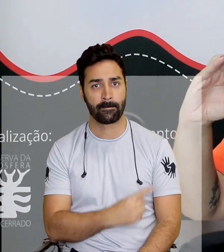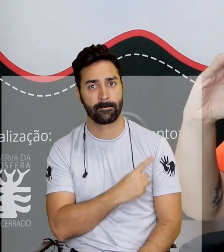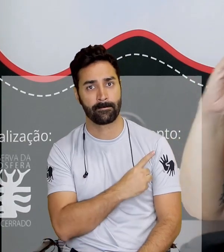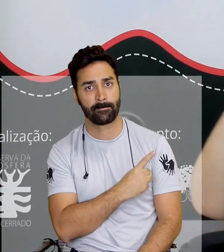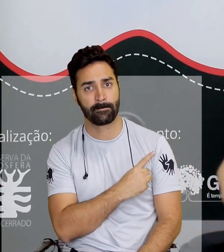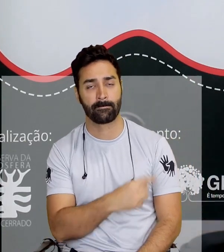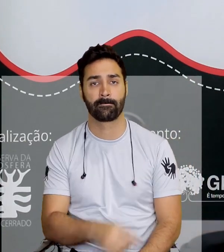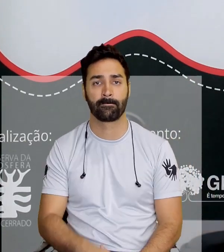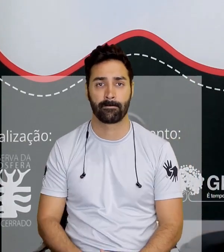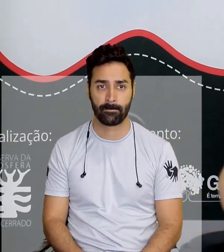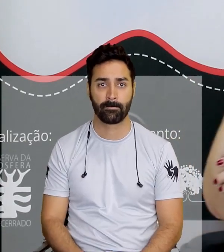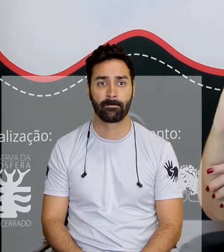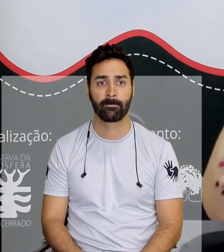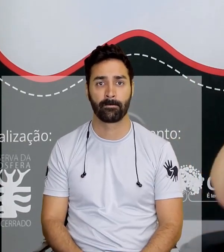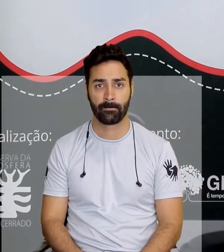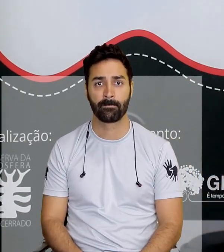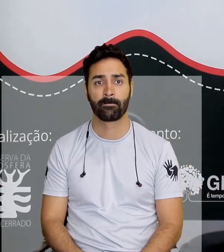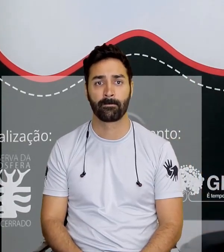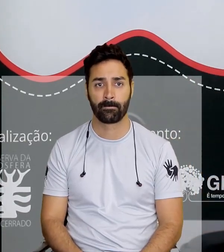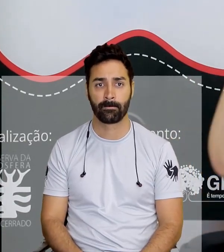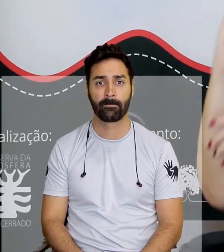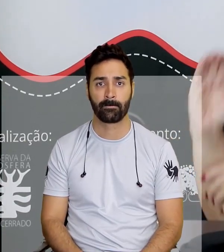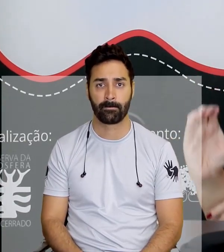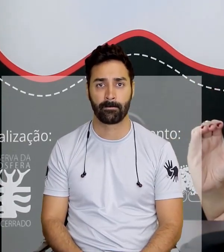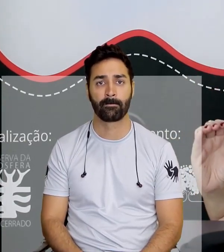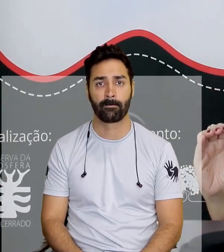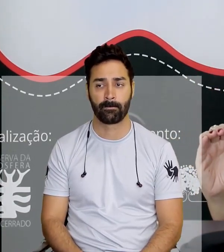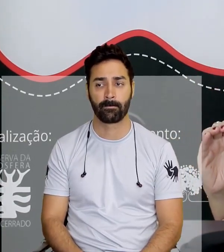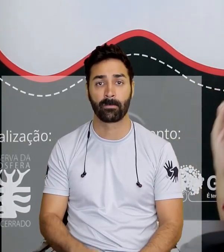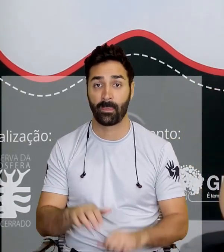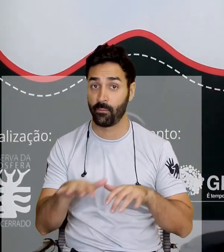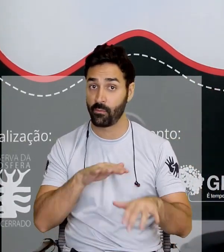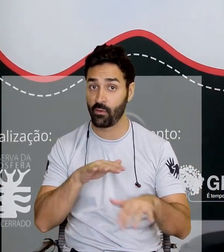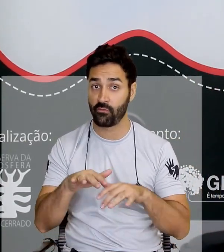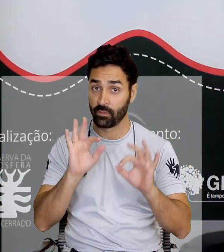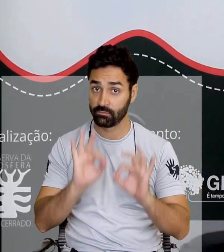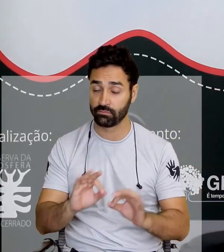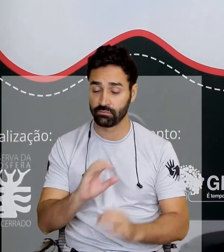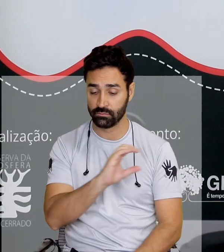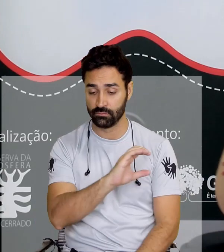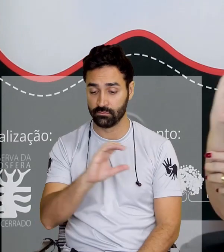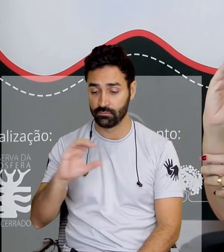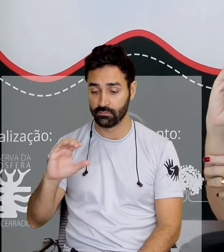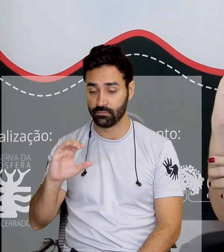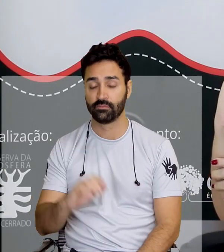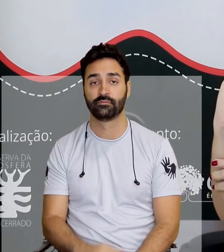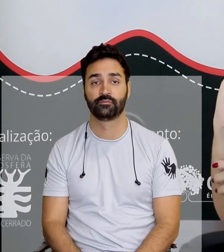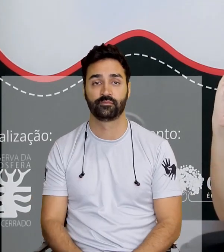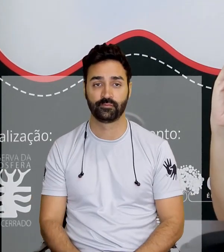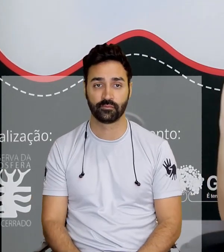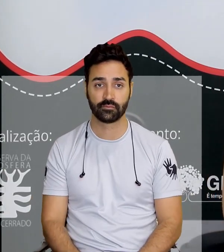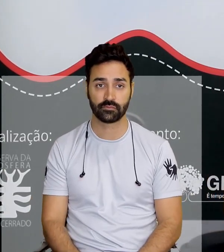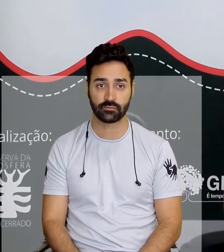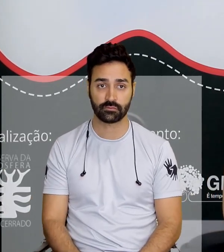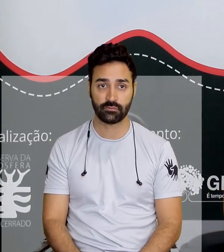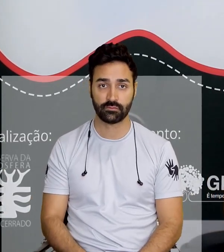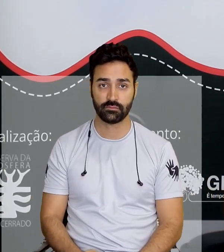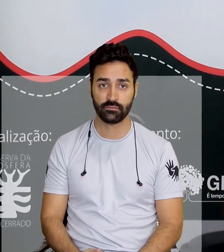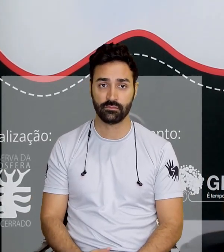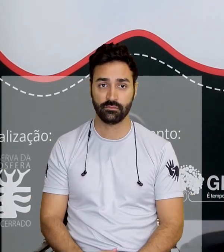Cunhado. É arrastando, não é sacudindo, ok? Cunhado.